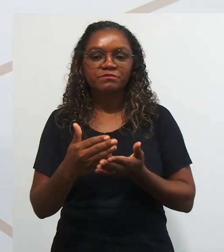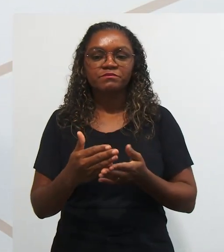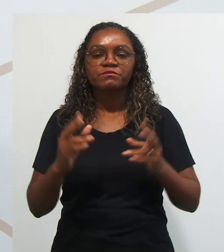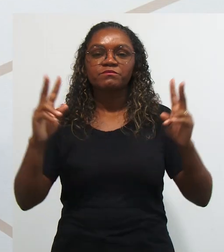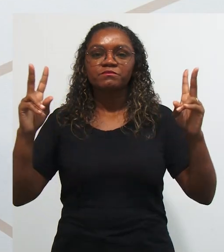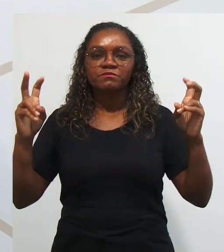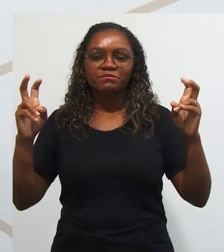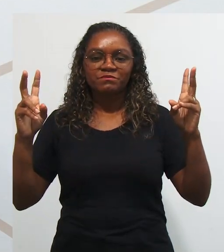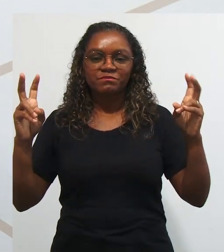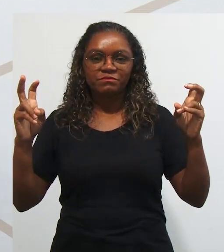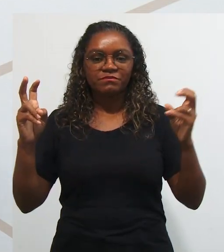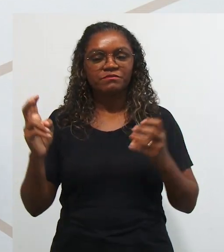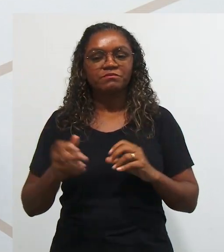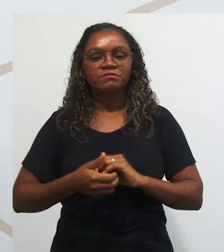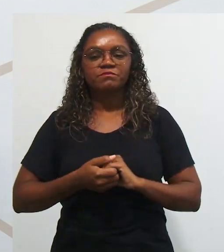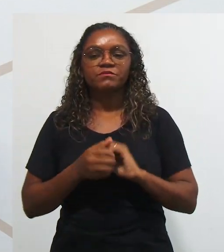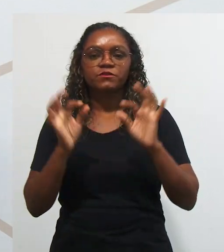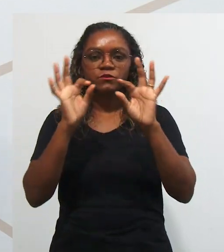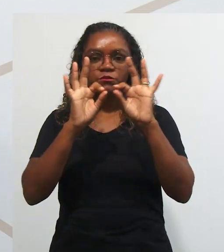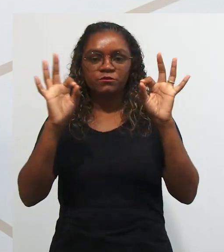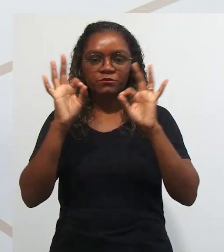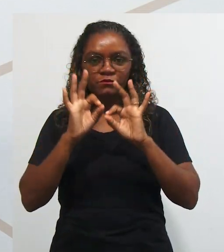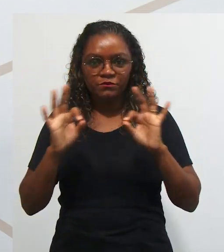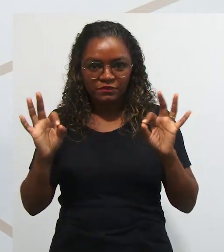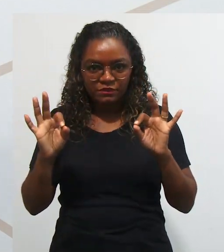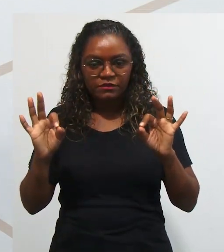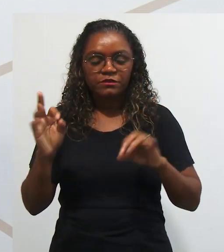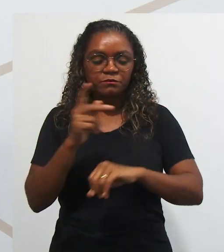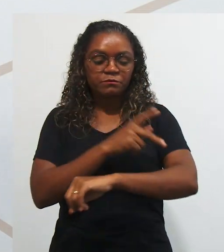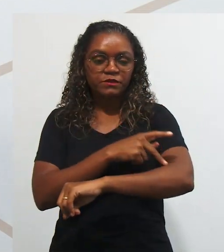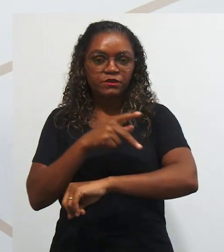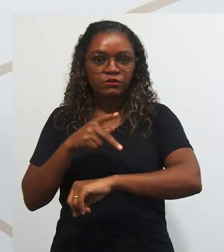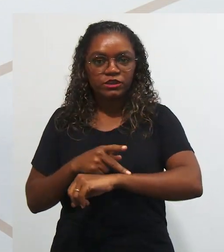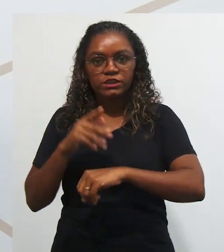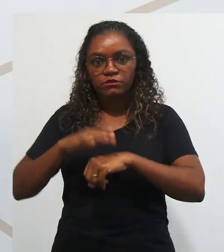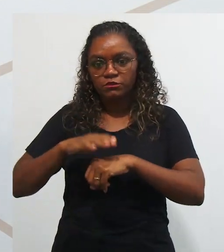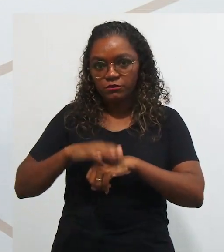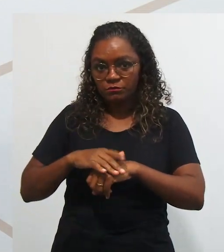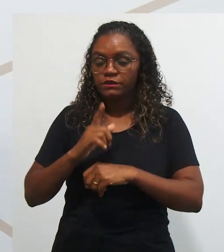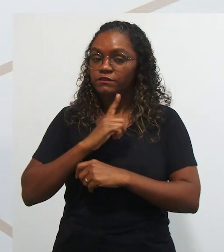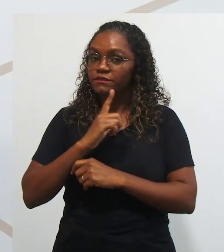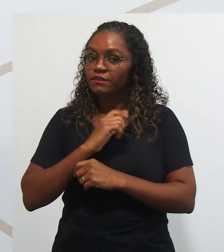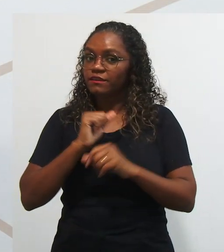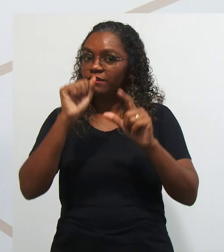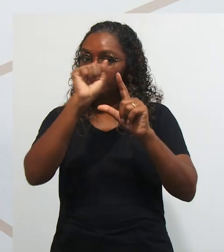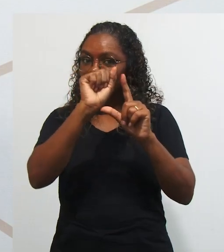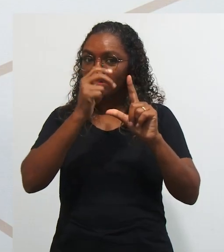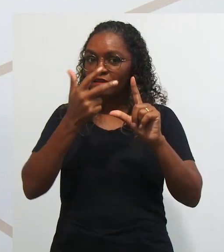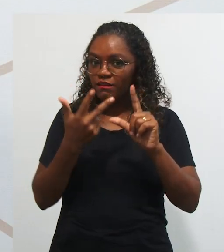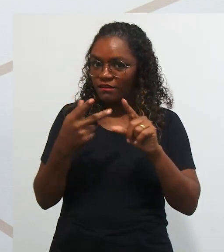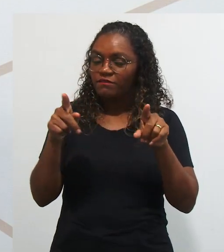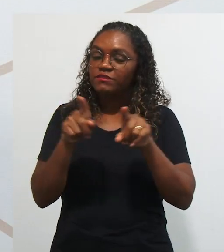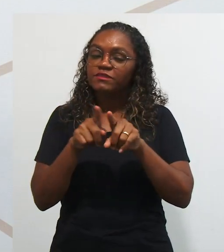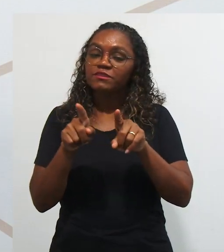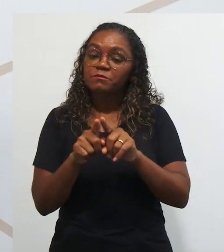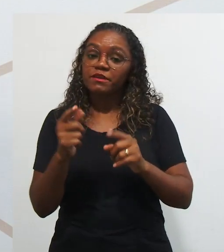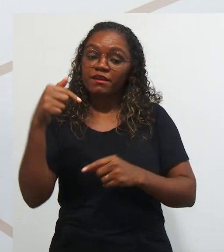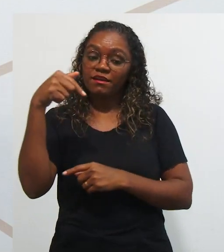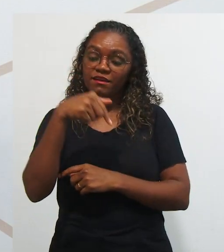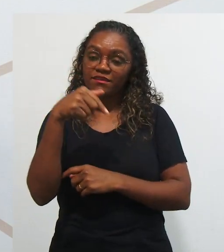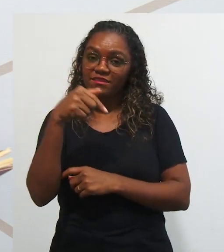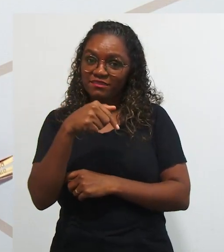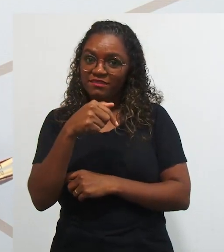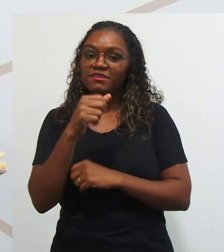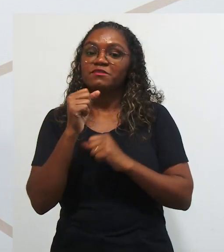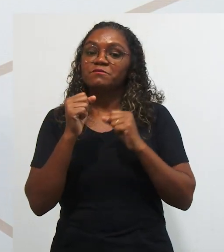um item do livro Pedagogia da Autonomia, que está disponível no ambiente virtual, e tem o livro físico para